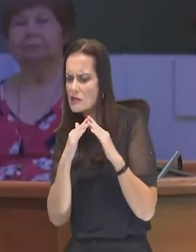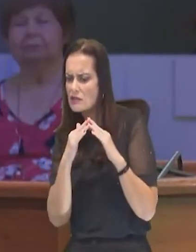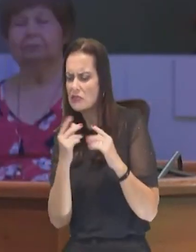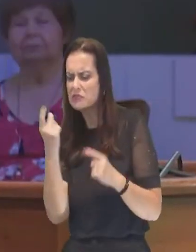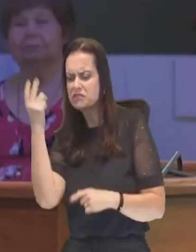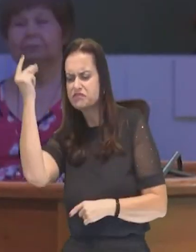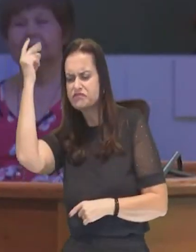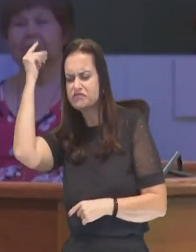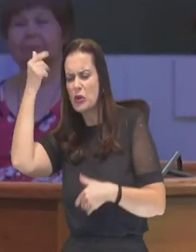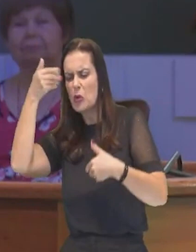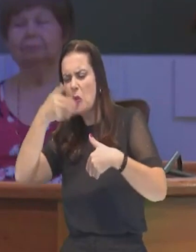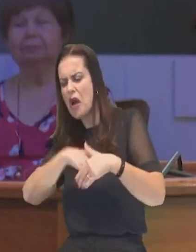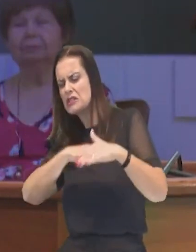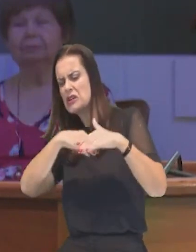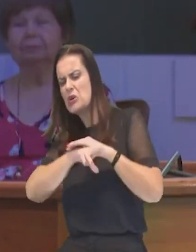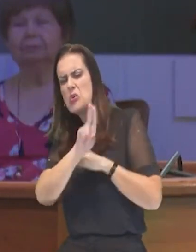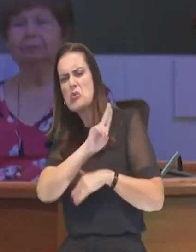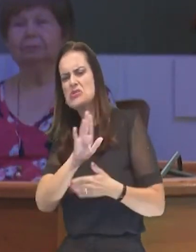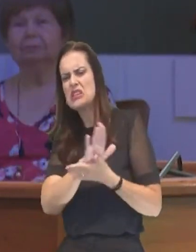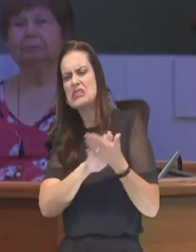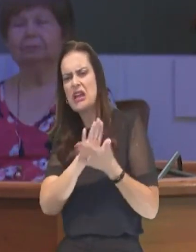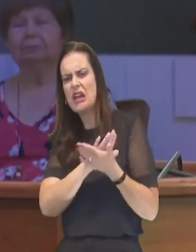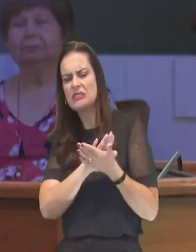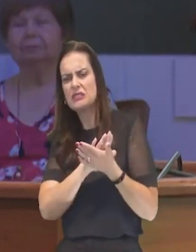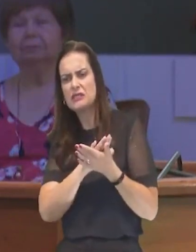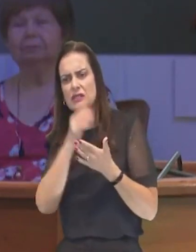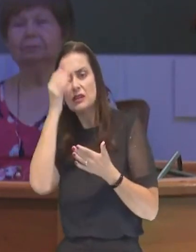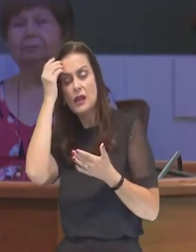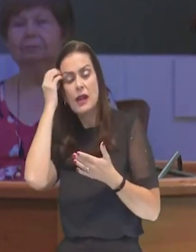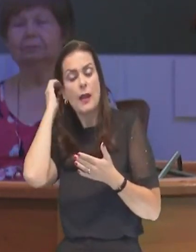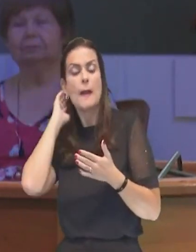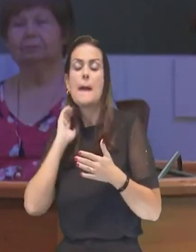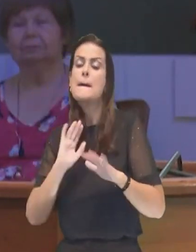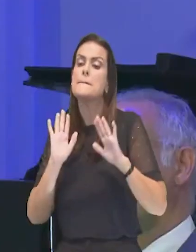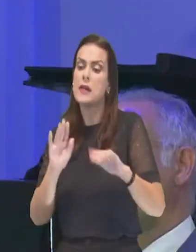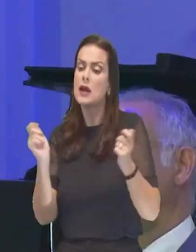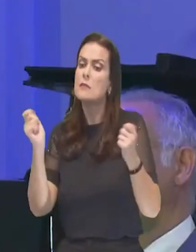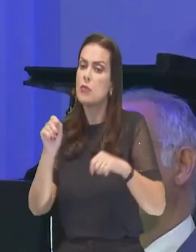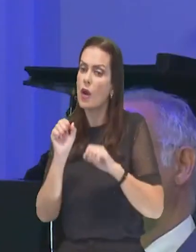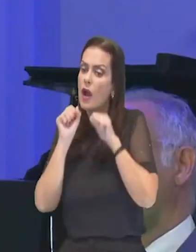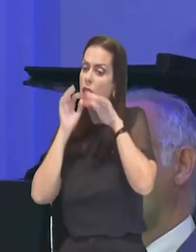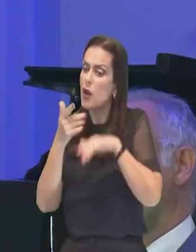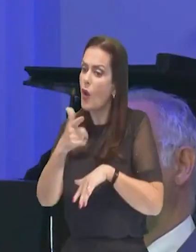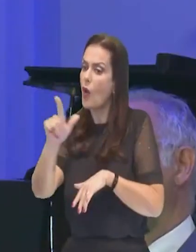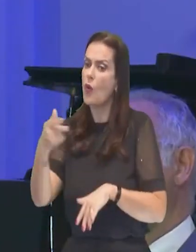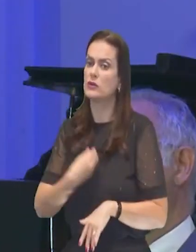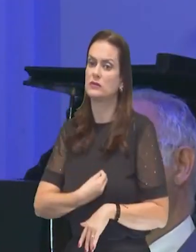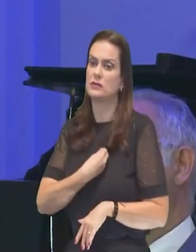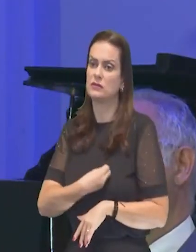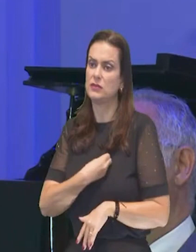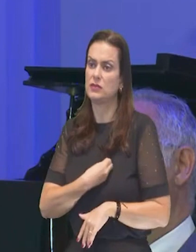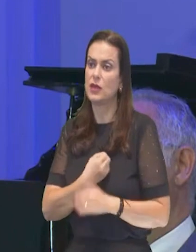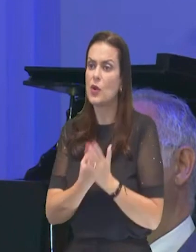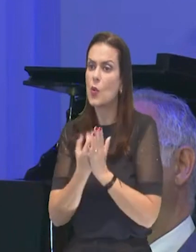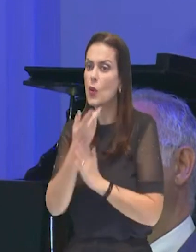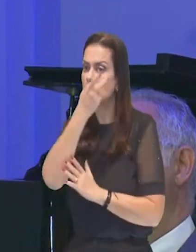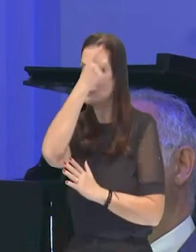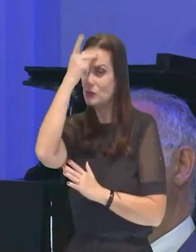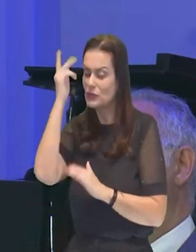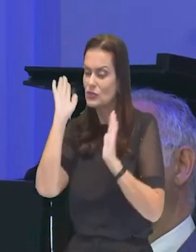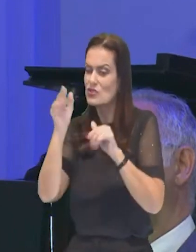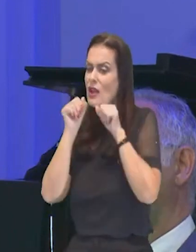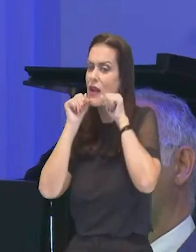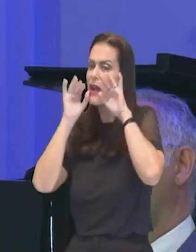tempos guardado, você não usa, porque isso pode ser uma bênção na vida de outra pessoa. Quantas pessoas já foram abençoadas